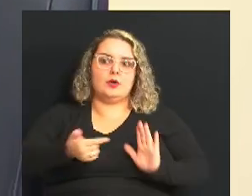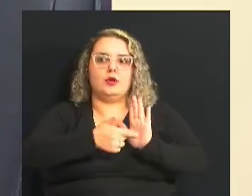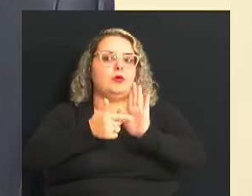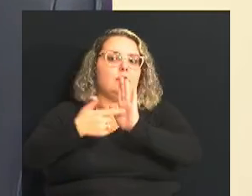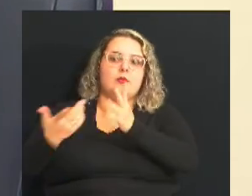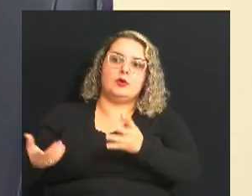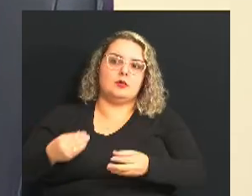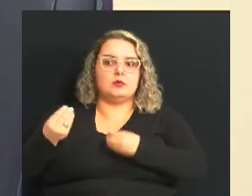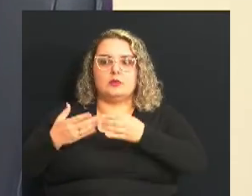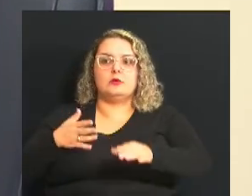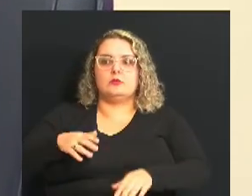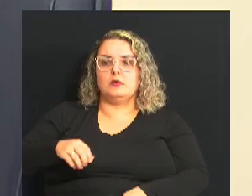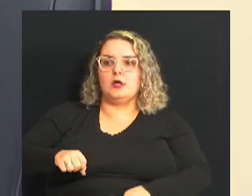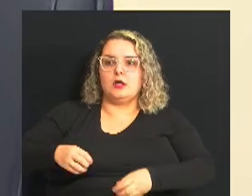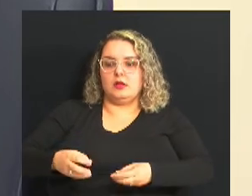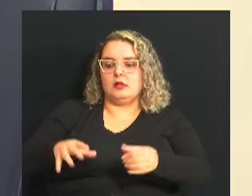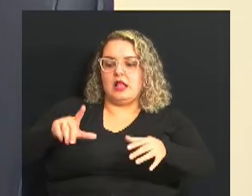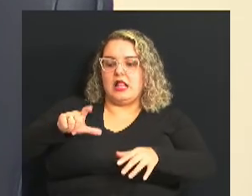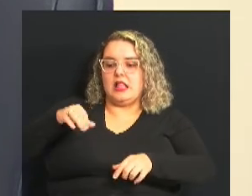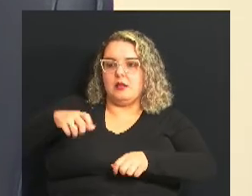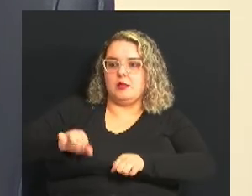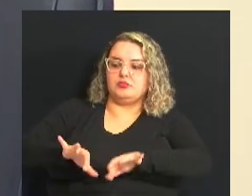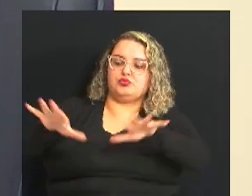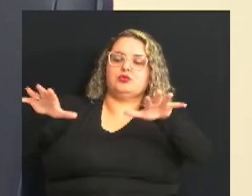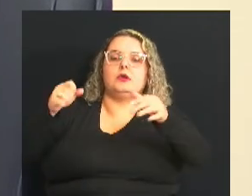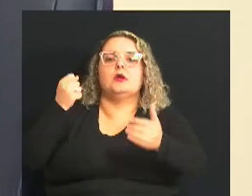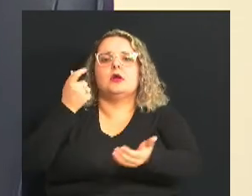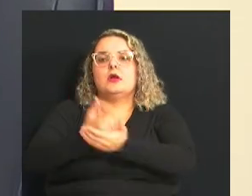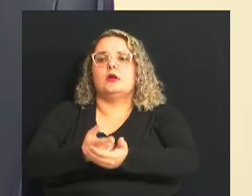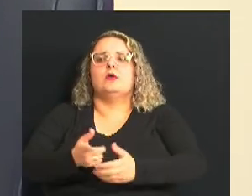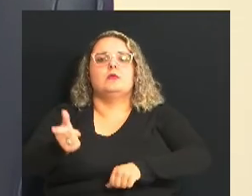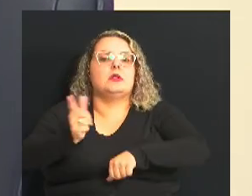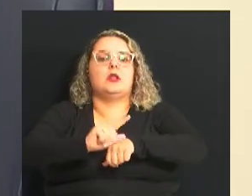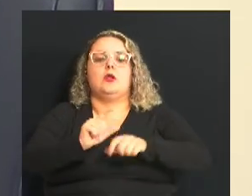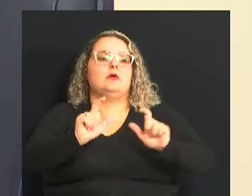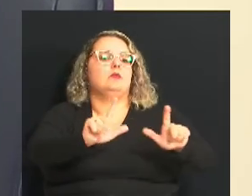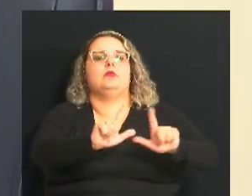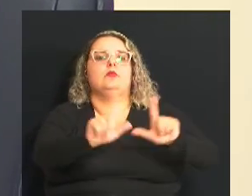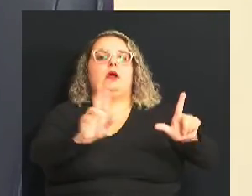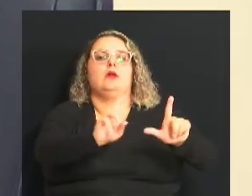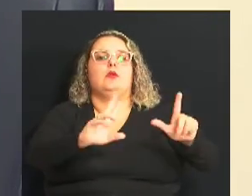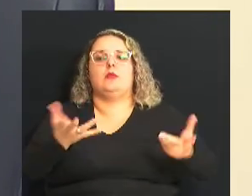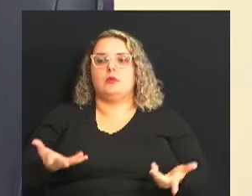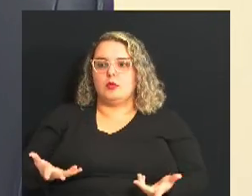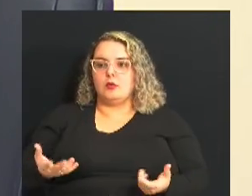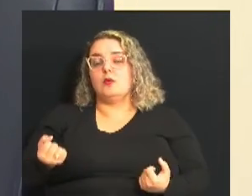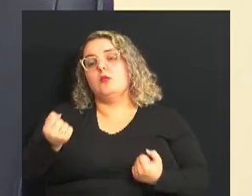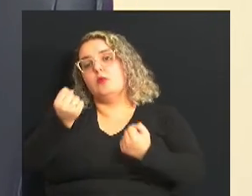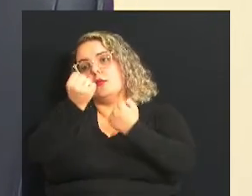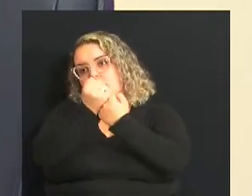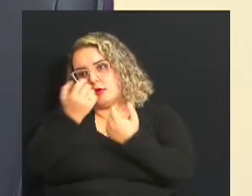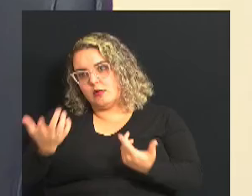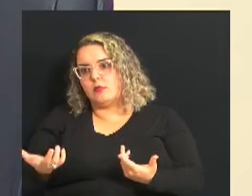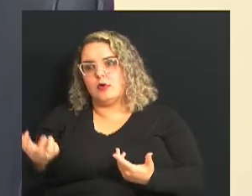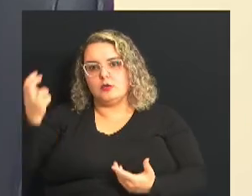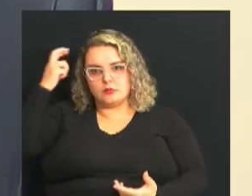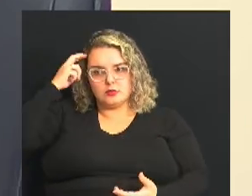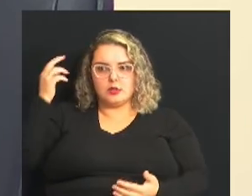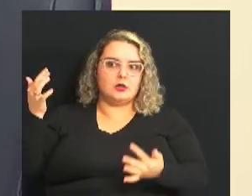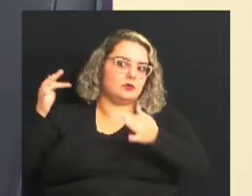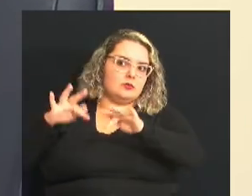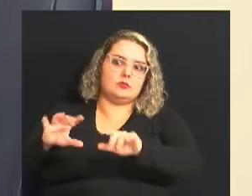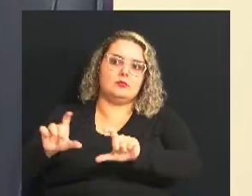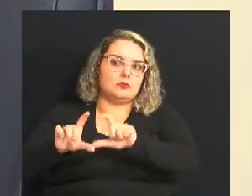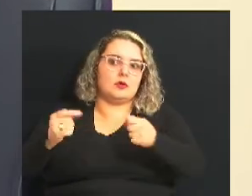musiquinha, derrapando na lama tal, e comprem na concessionária tal. O apoio cultural é simplesmente termina um programa, no final do programa aparece